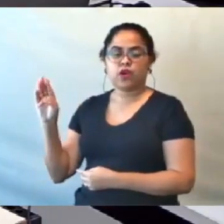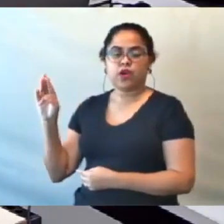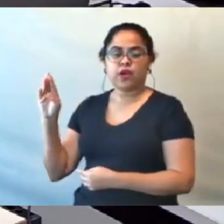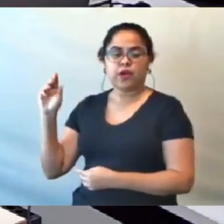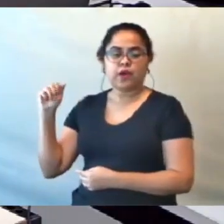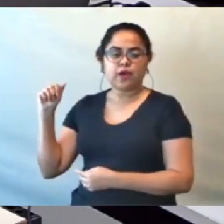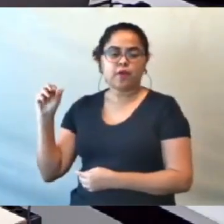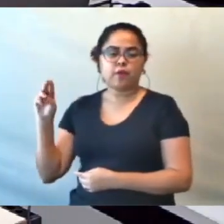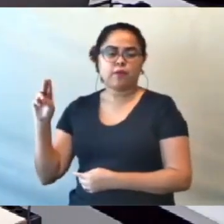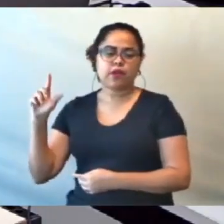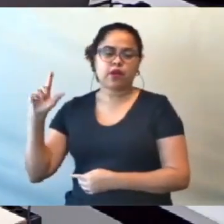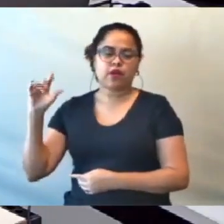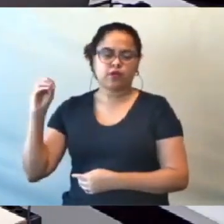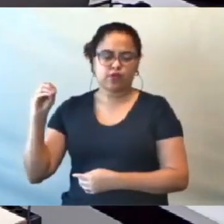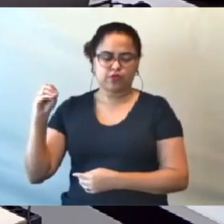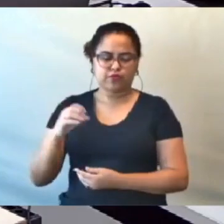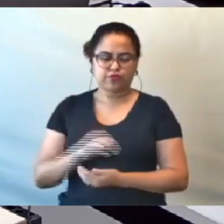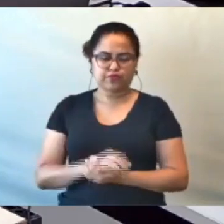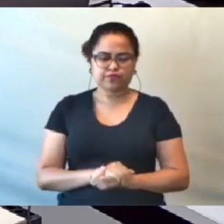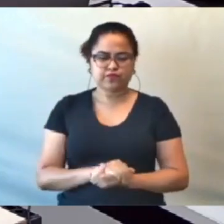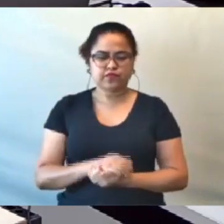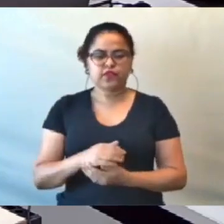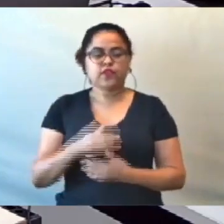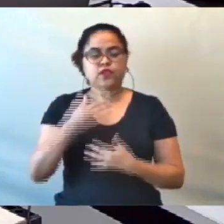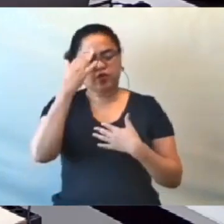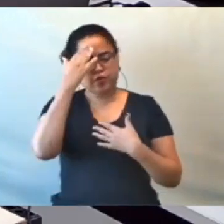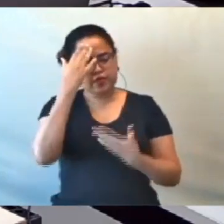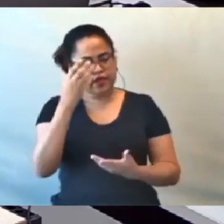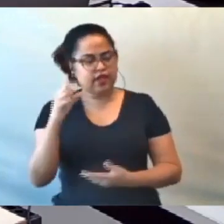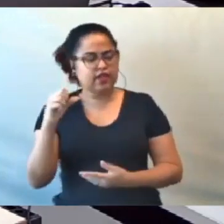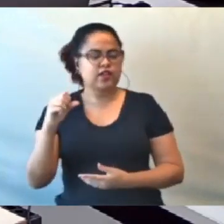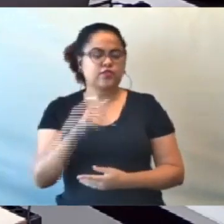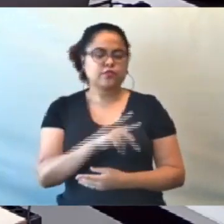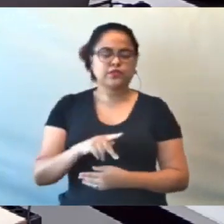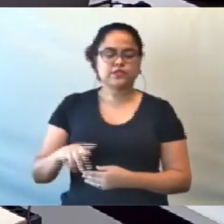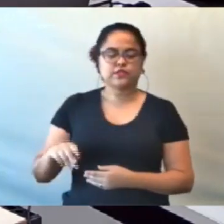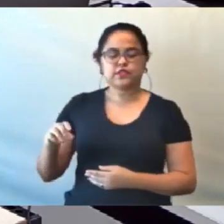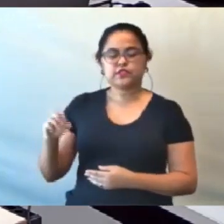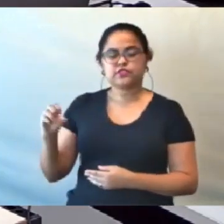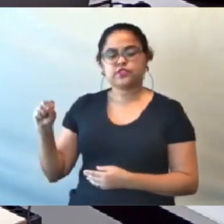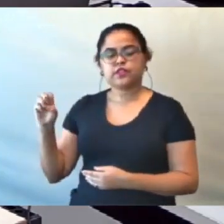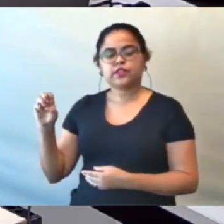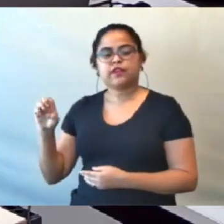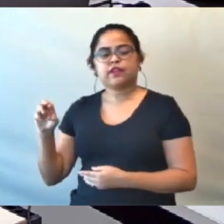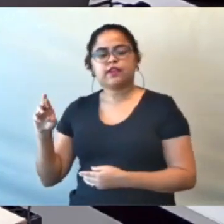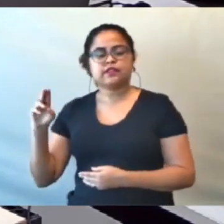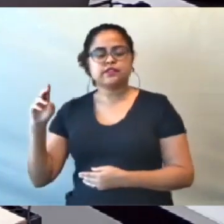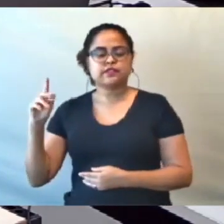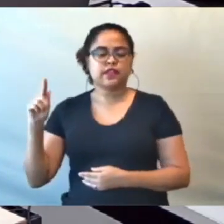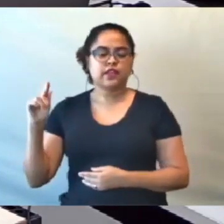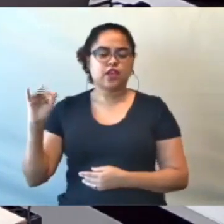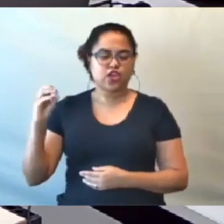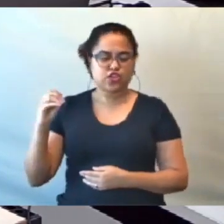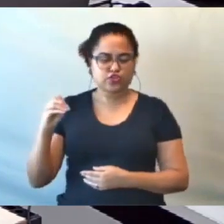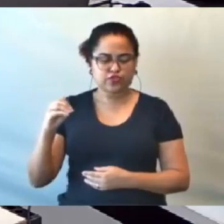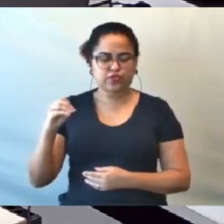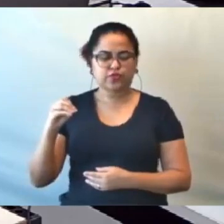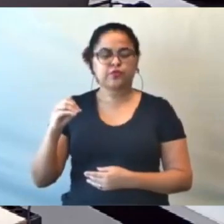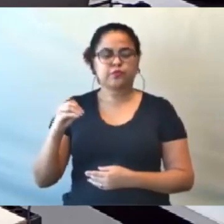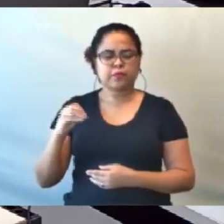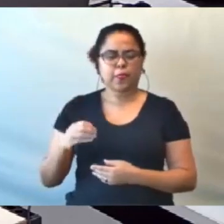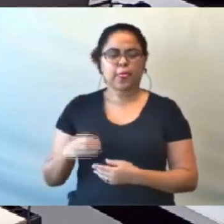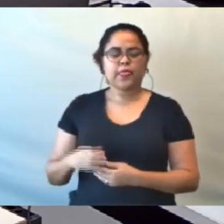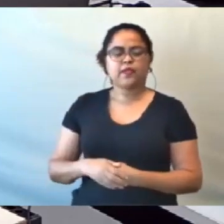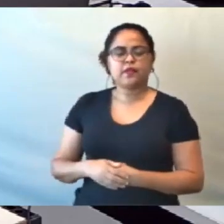Obrigado, presidente Sérgio. Bom dia a todos os vereadores. Eu quero dar boas-vindas ao professor Benjamin e ao professor